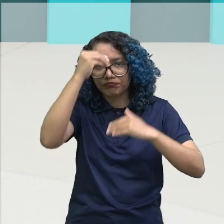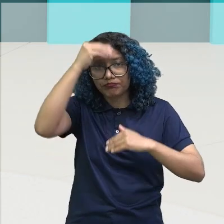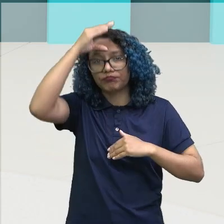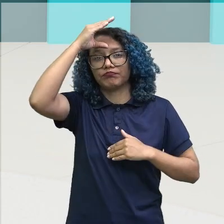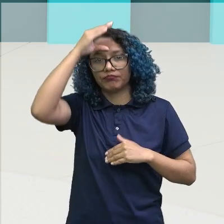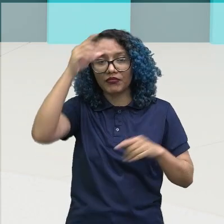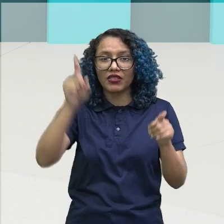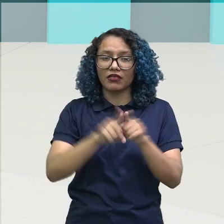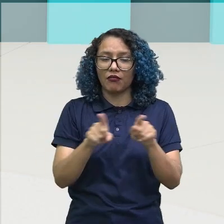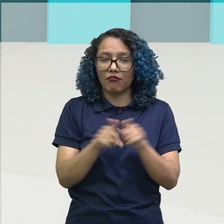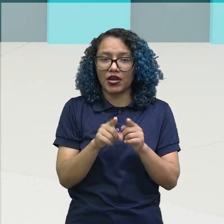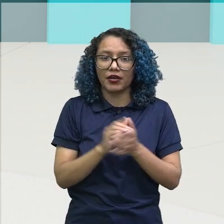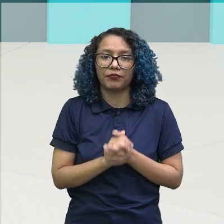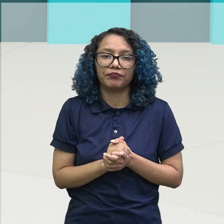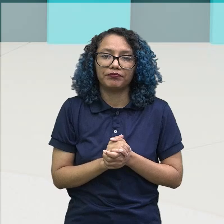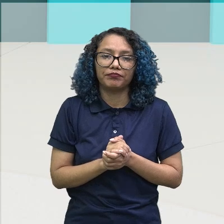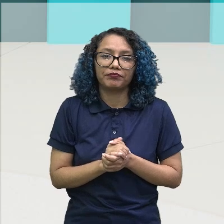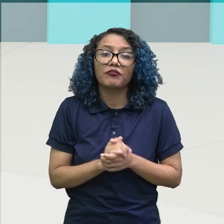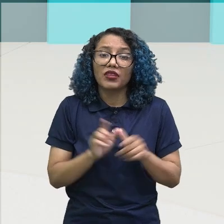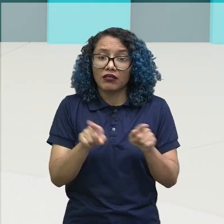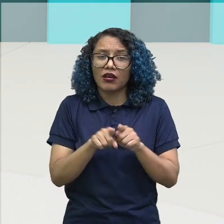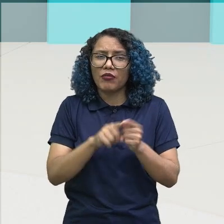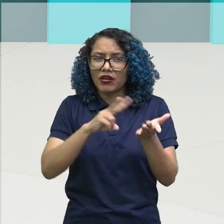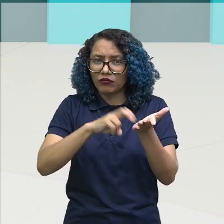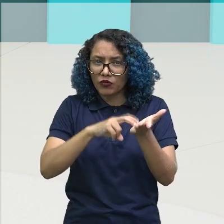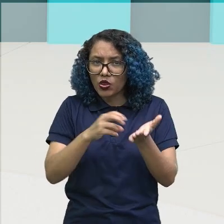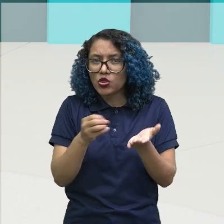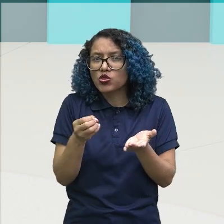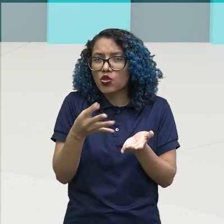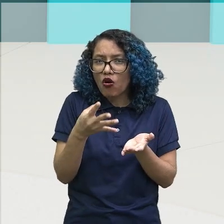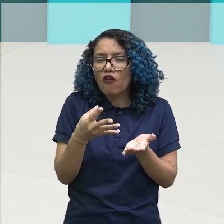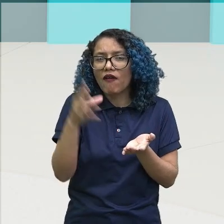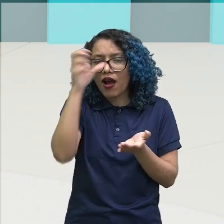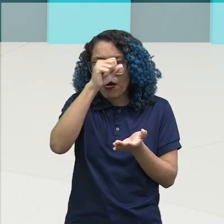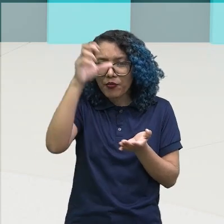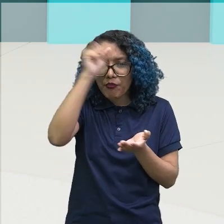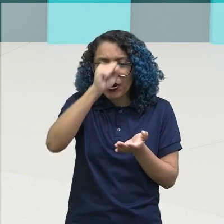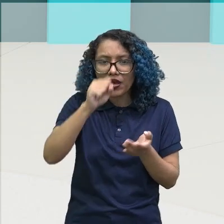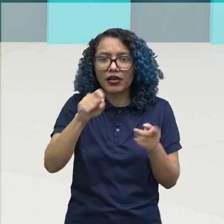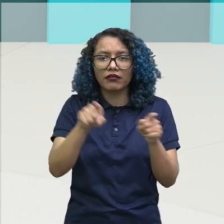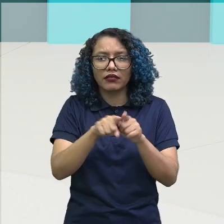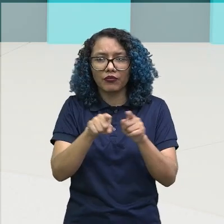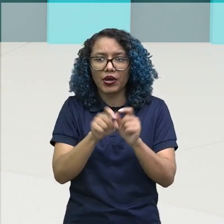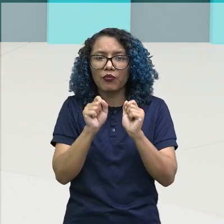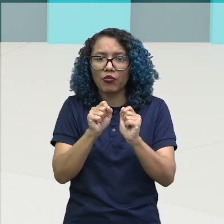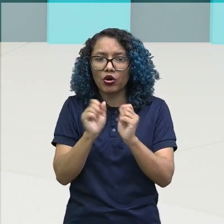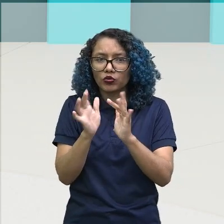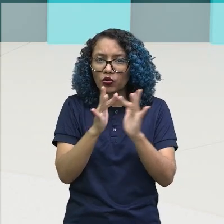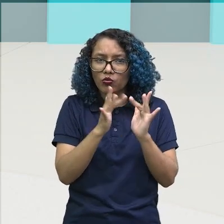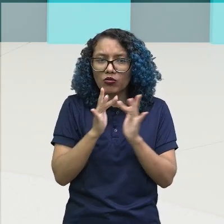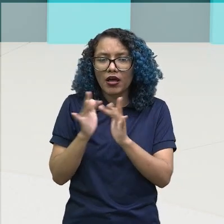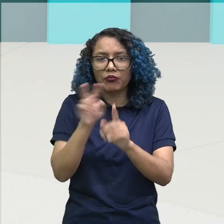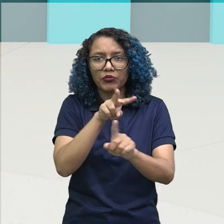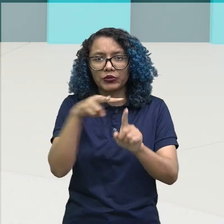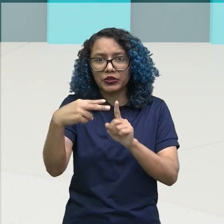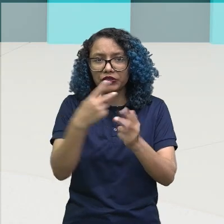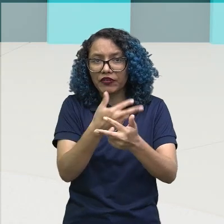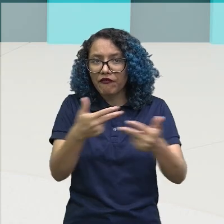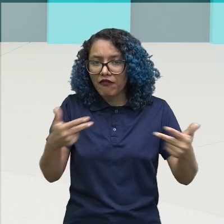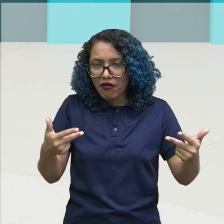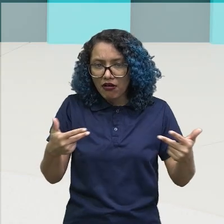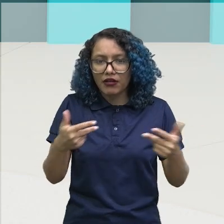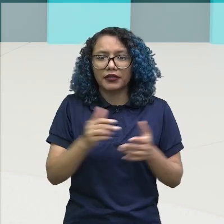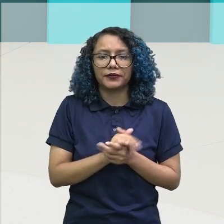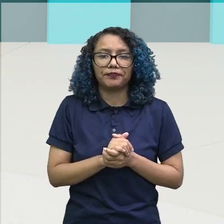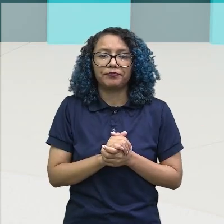conhecimentos. Além de enriquecer o vocabulário, ele pode ter contato com diferentes pontos de vista.